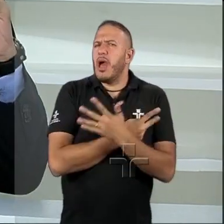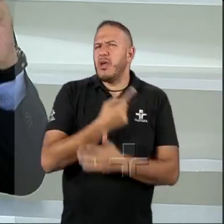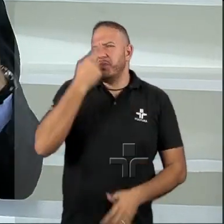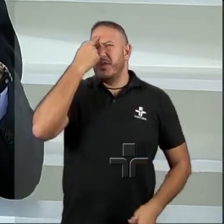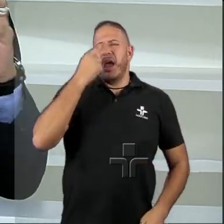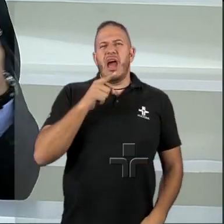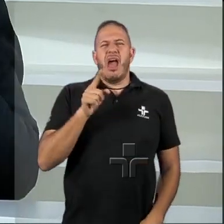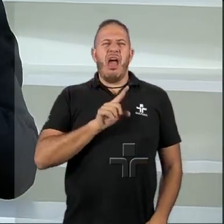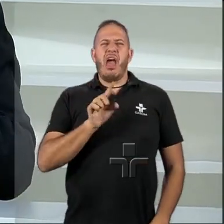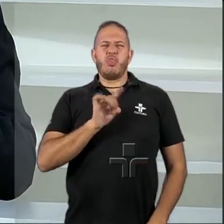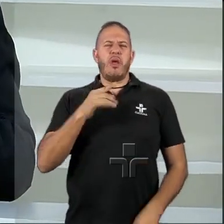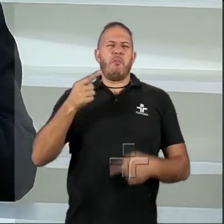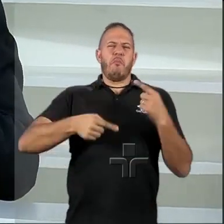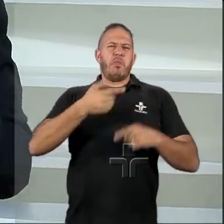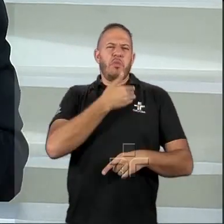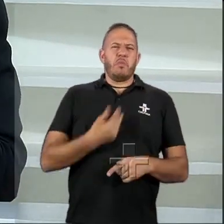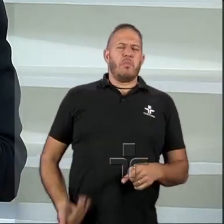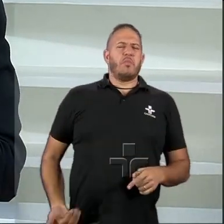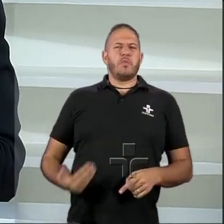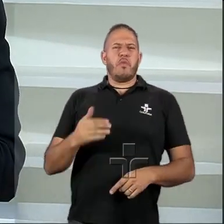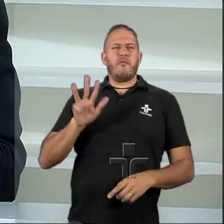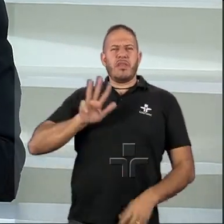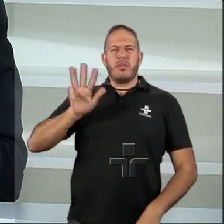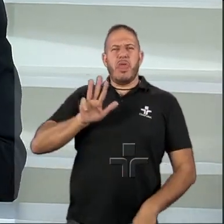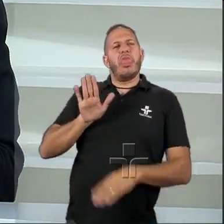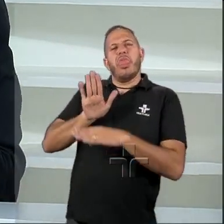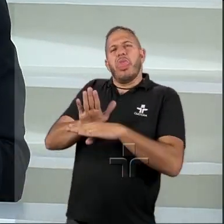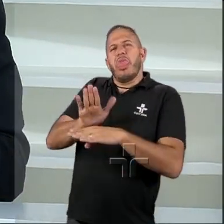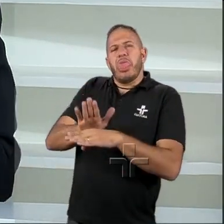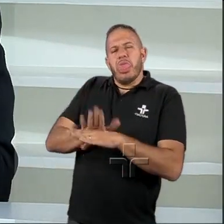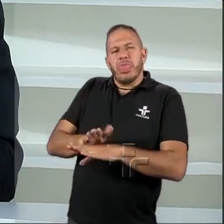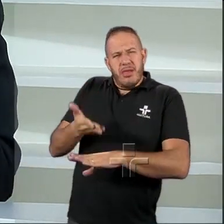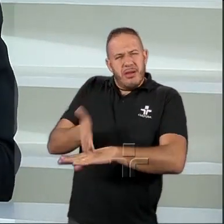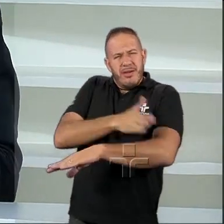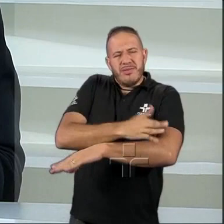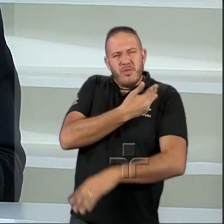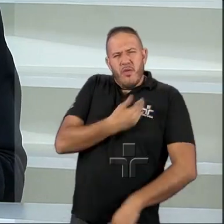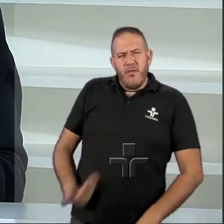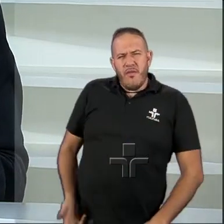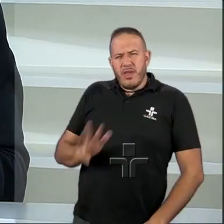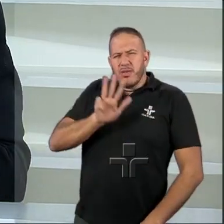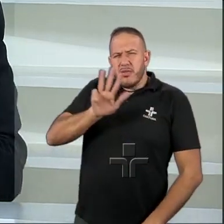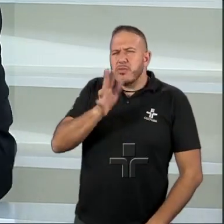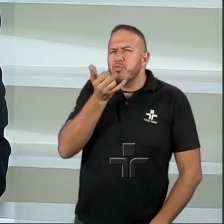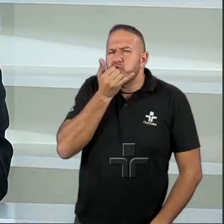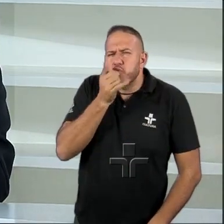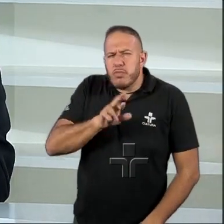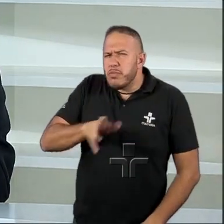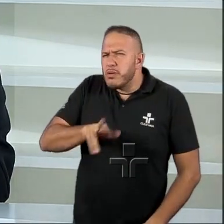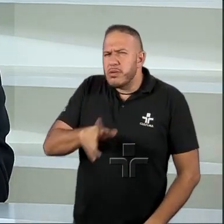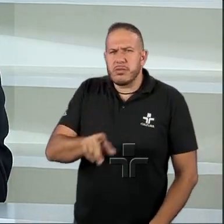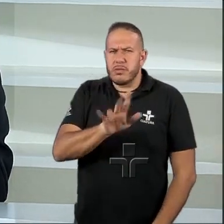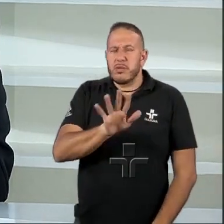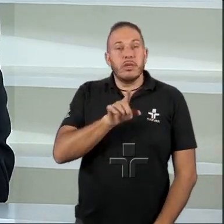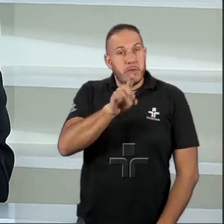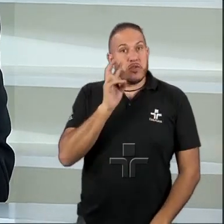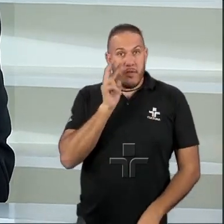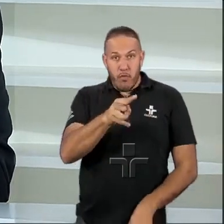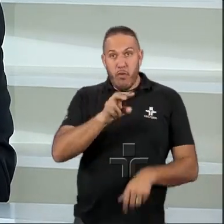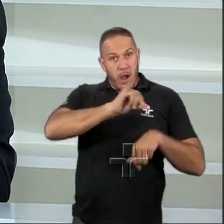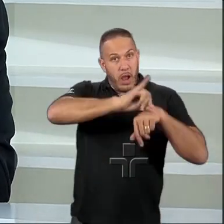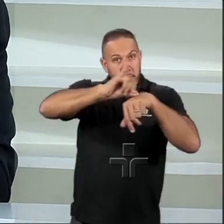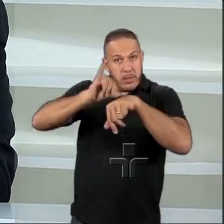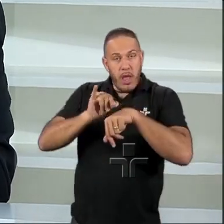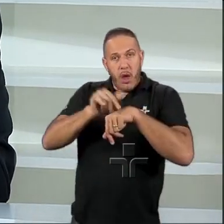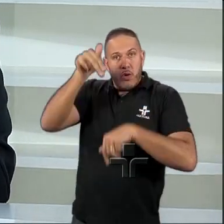foi as políticas do governo Lula, o assistencialismo do governo Lula que faz aquela pessoa... Não é isso. Né? Aliás, se você for às capitais do